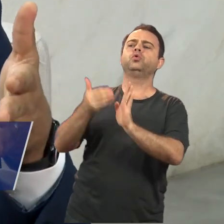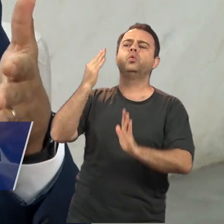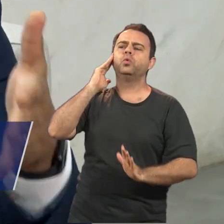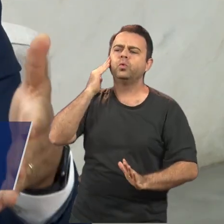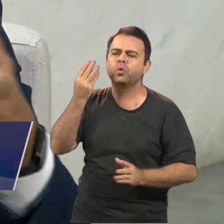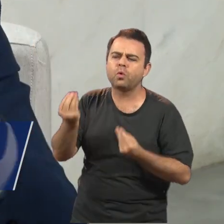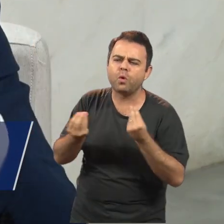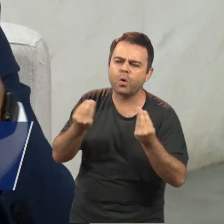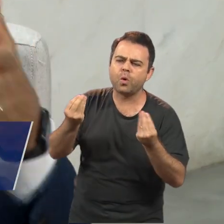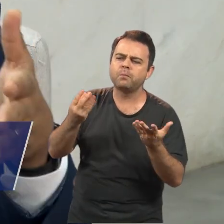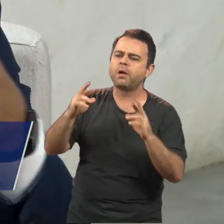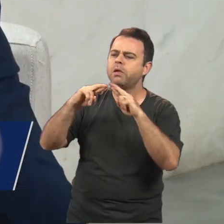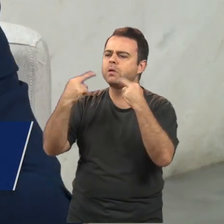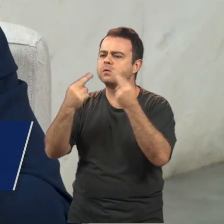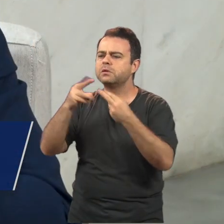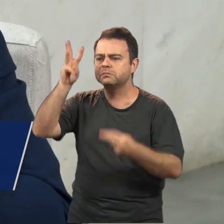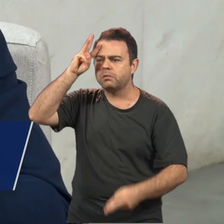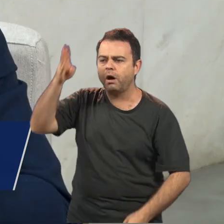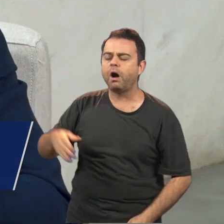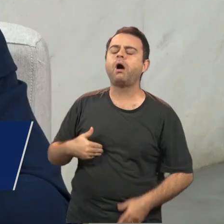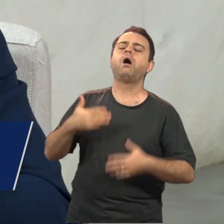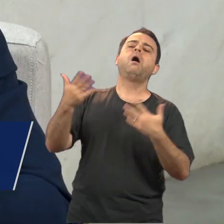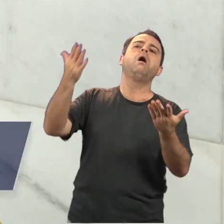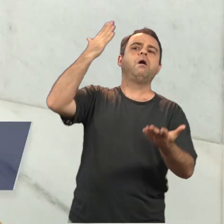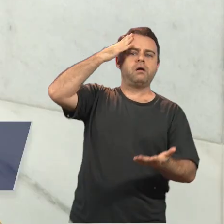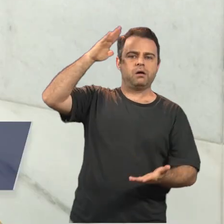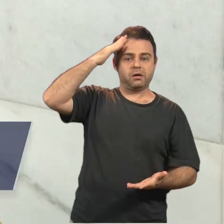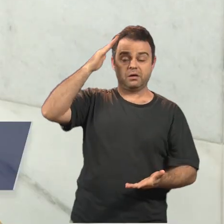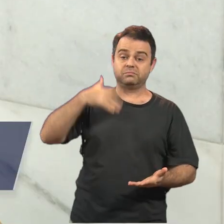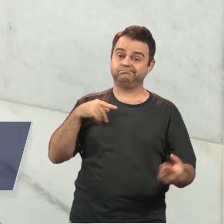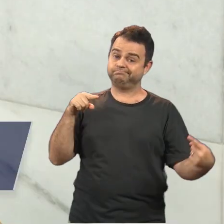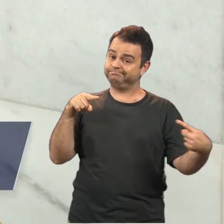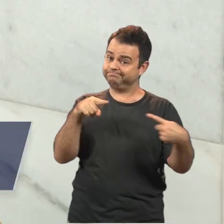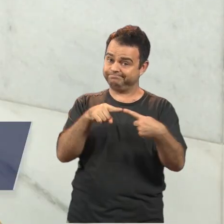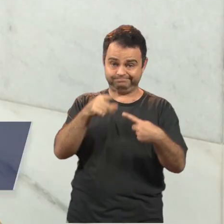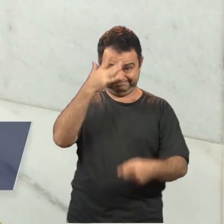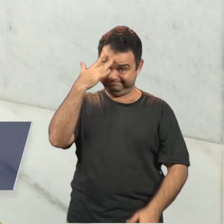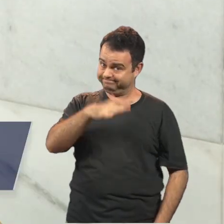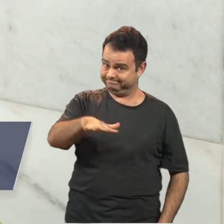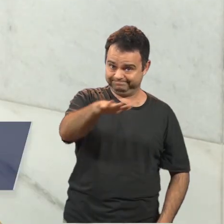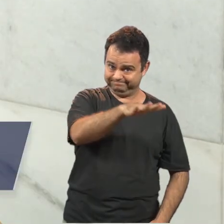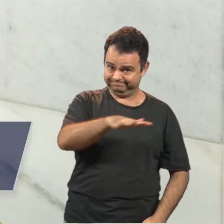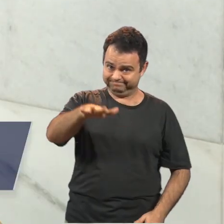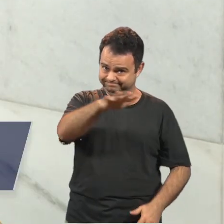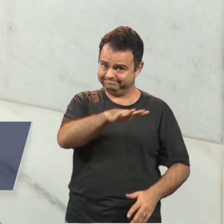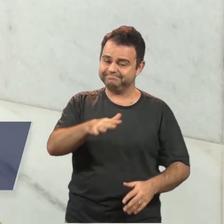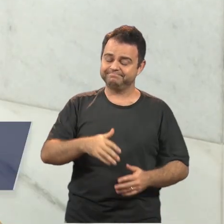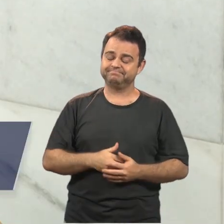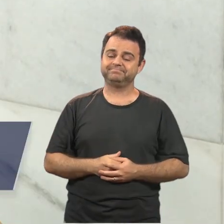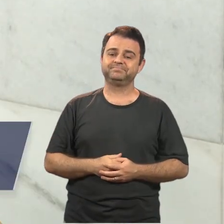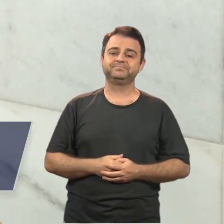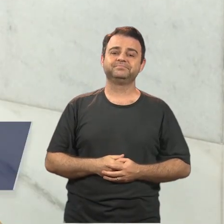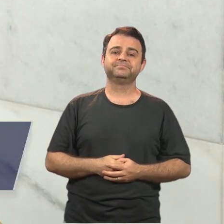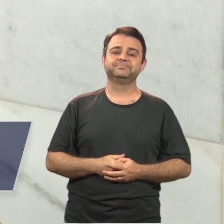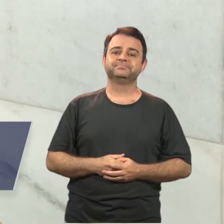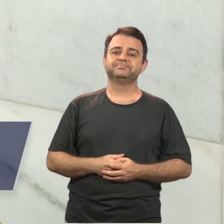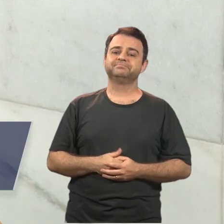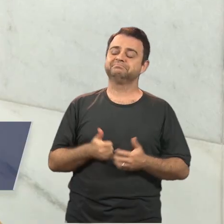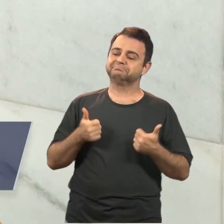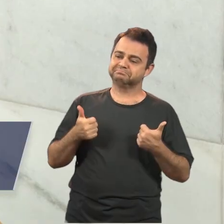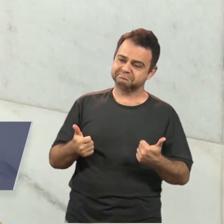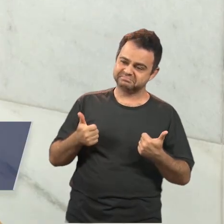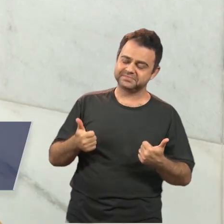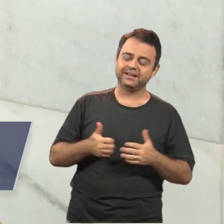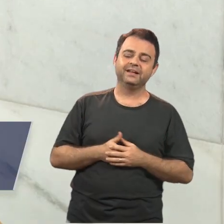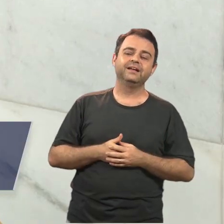diretamente naquela população, naquela pessoa que está acompanhando. É isso. Bom, vereador, falando aí sobre os próximos meses, então, a gente já fez um balanço